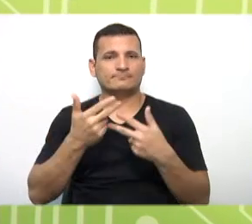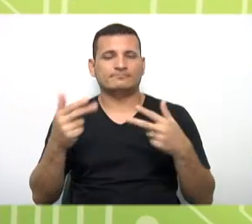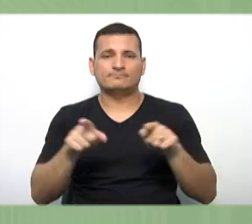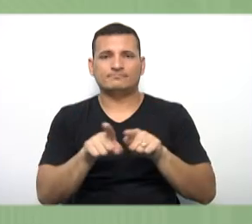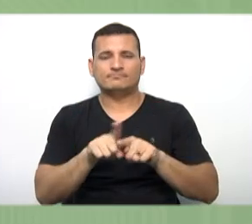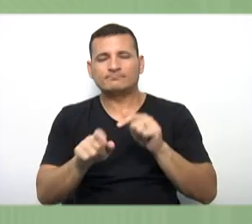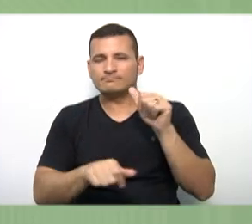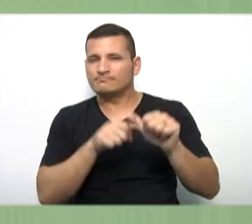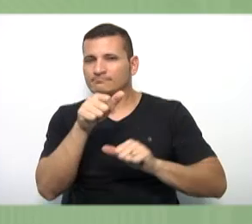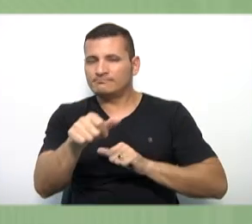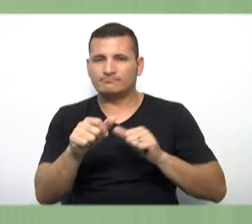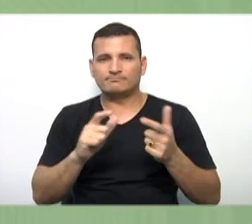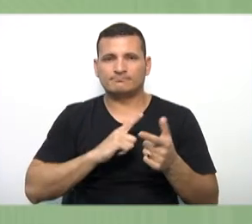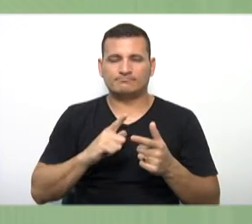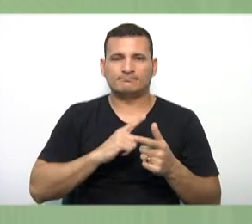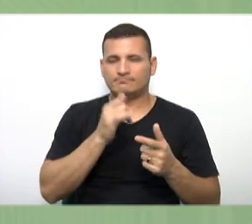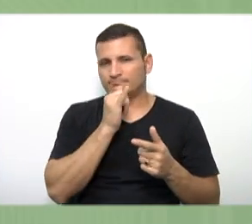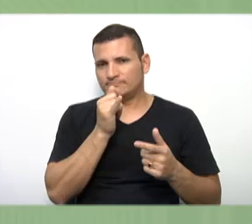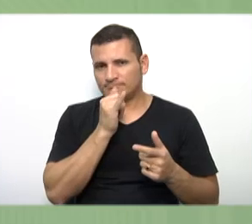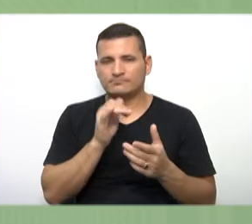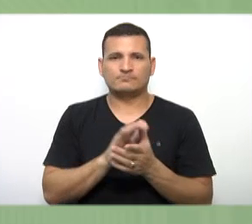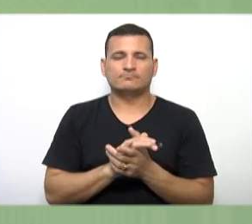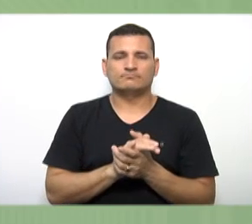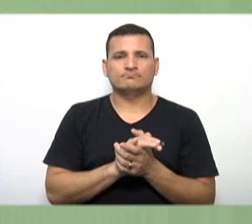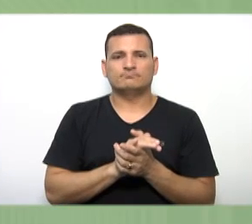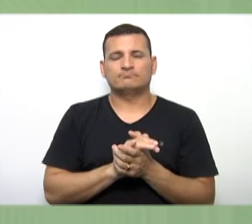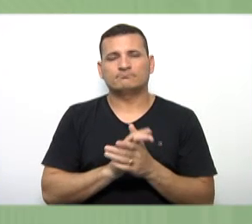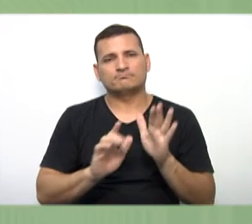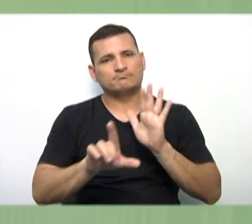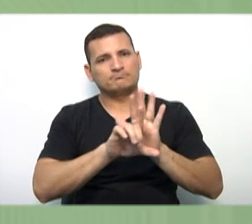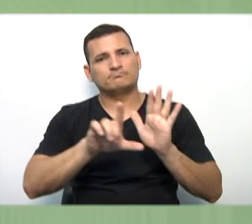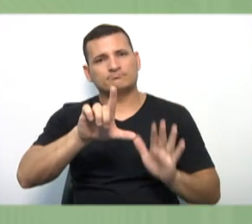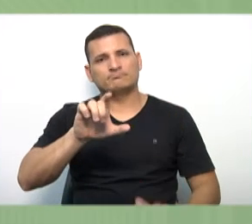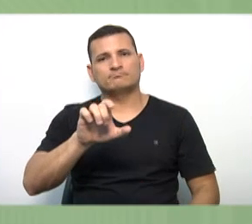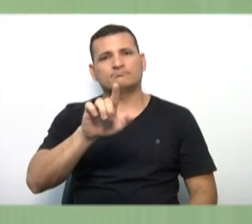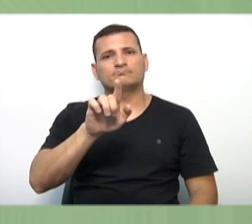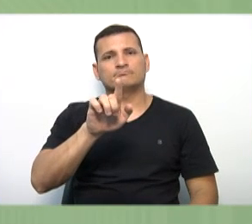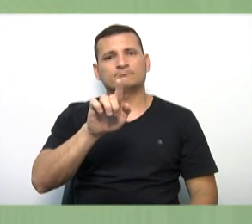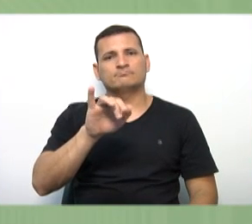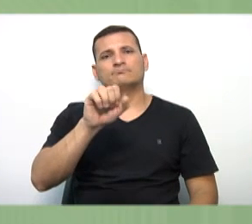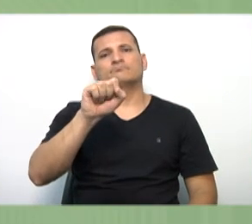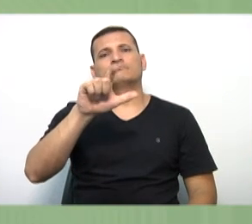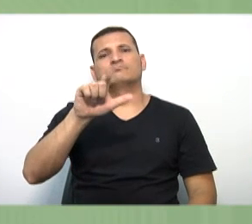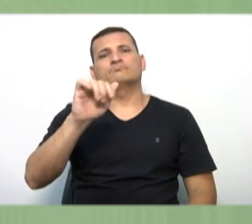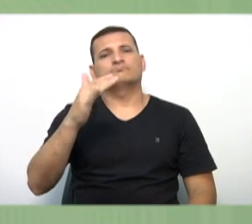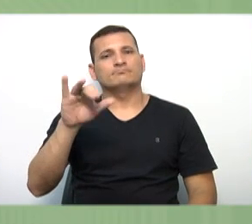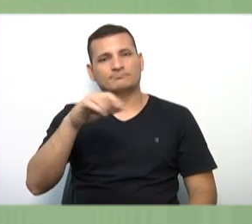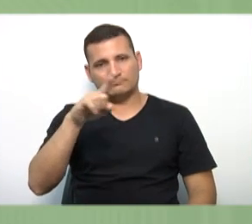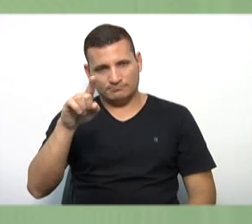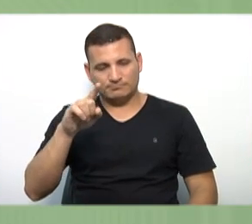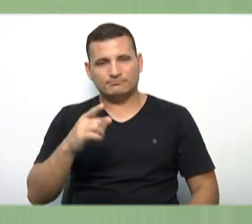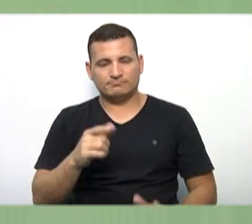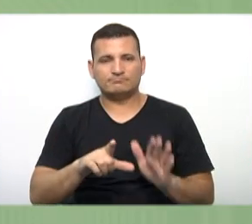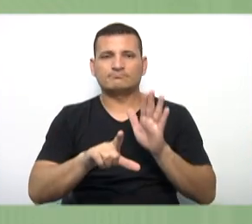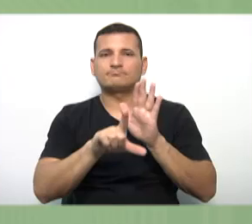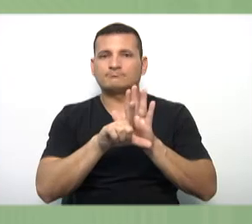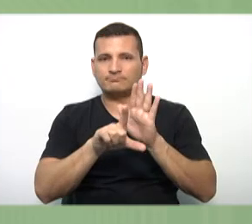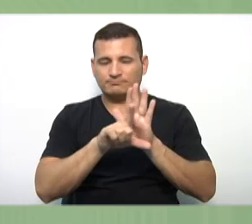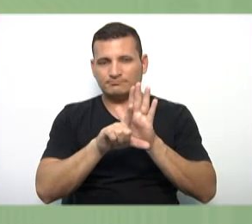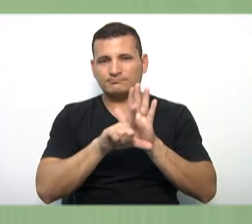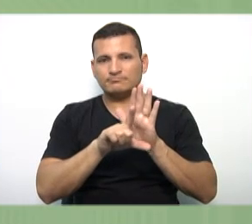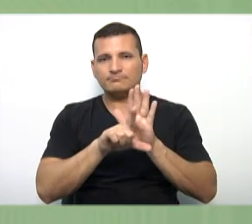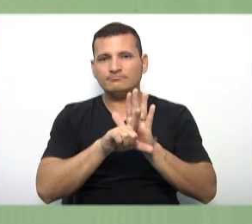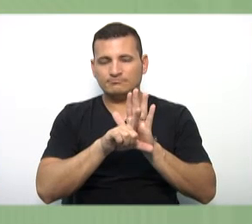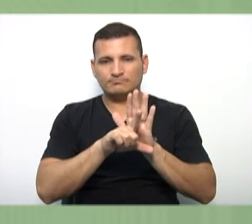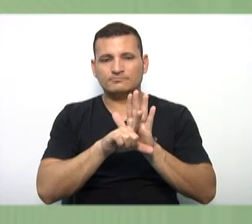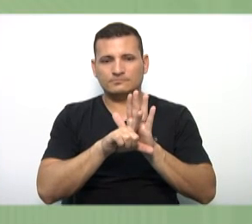por exemplo, mudanças decorrentes à legislação. A alteração na lei provoca mudanças para